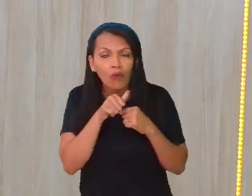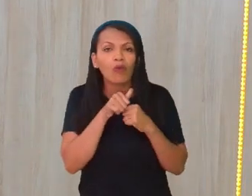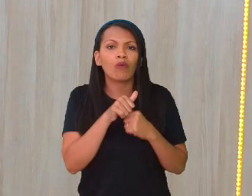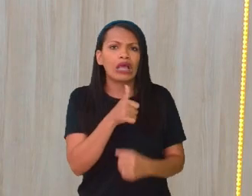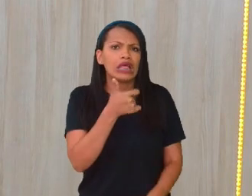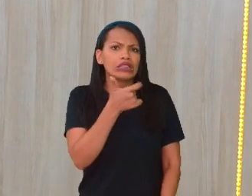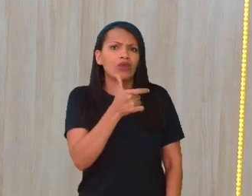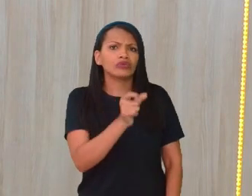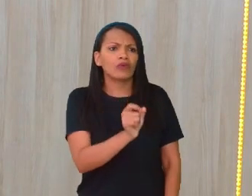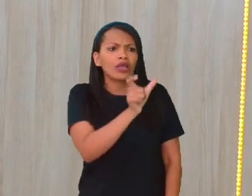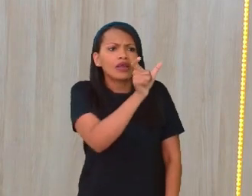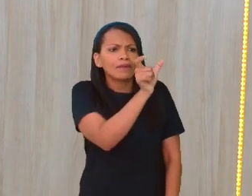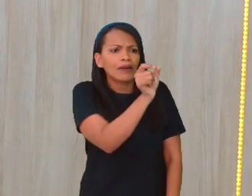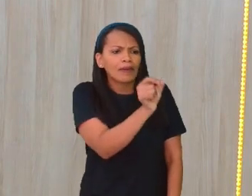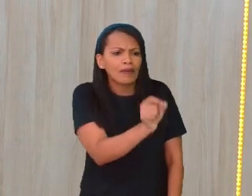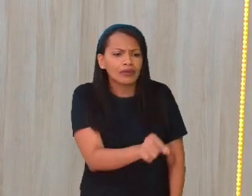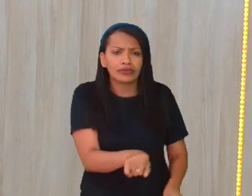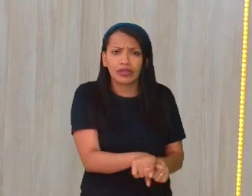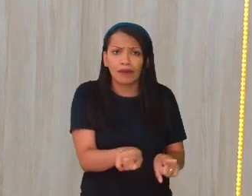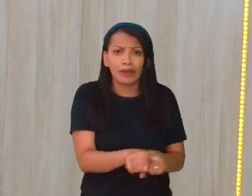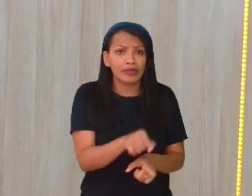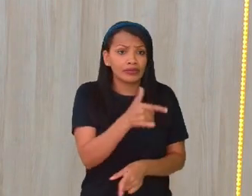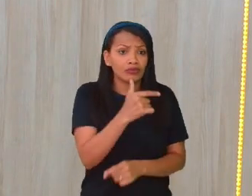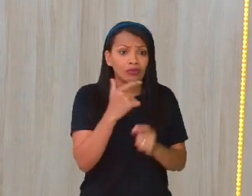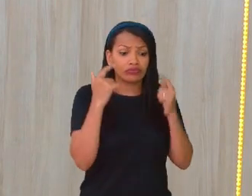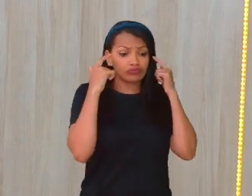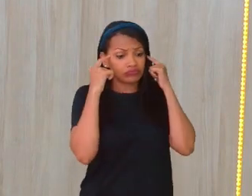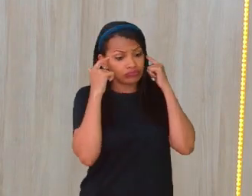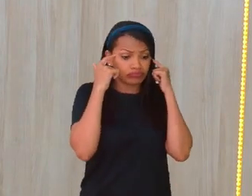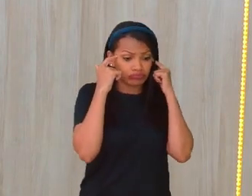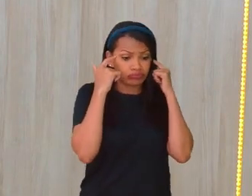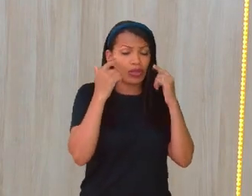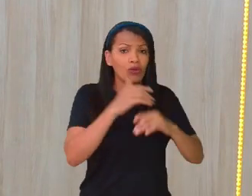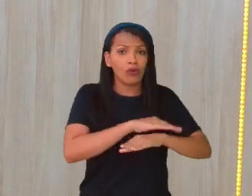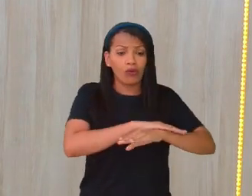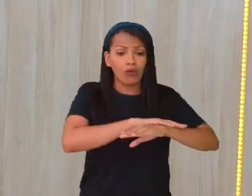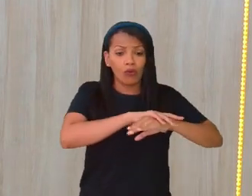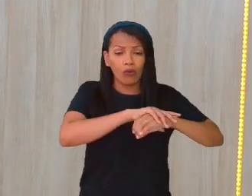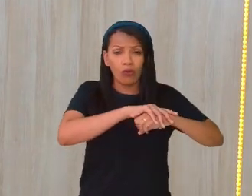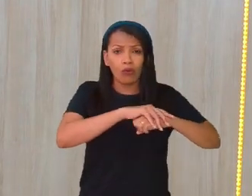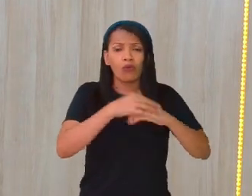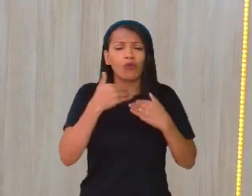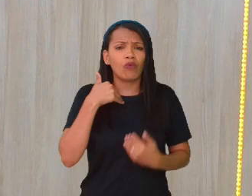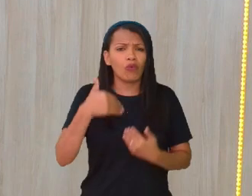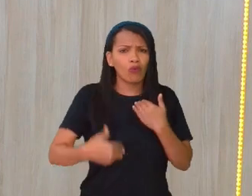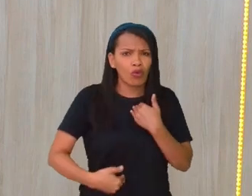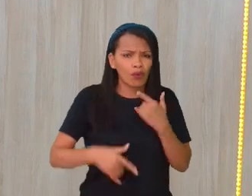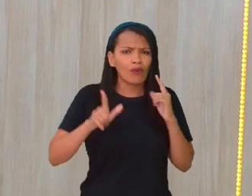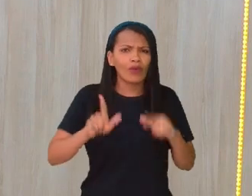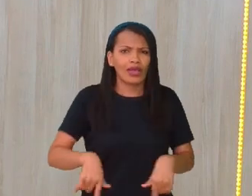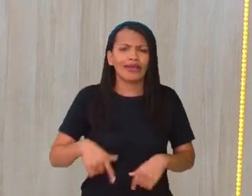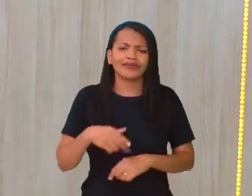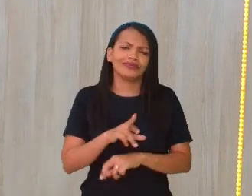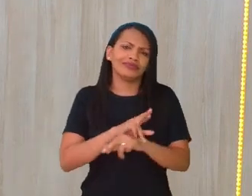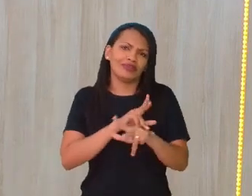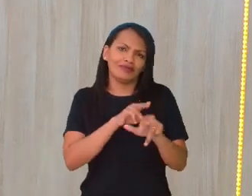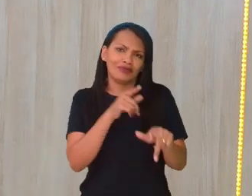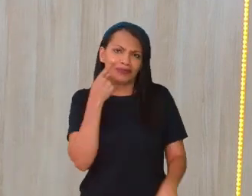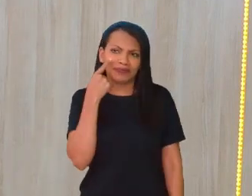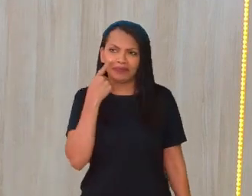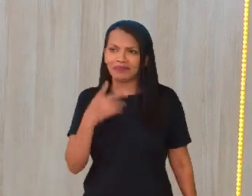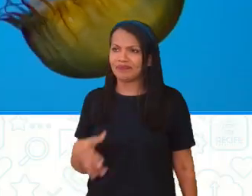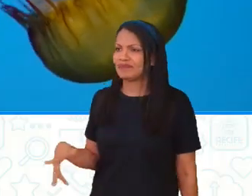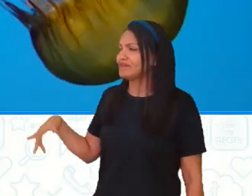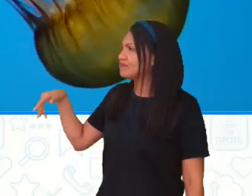coluna vertebral e o crânio, o corpo deles é um pouco diferente. A gente está observando aqui, ó, esse